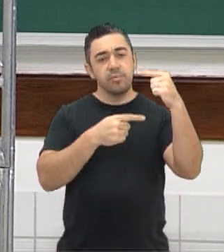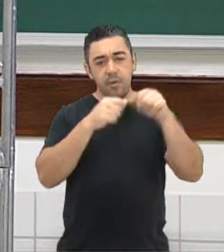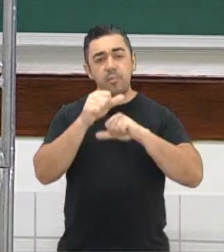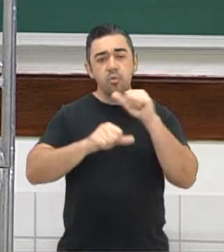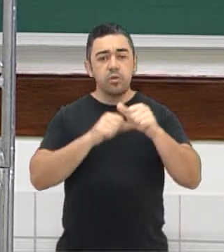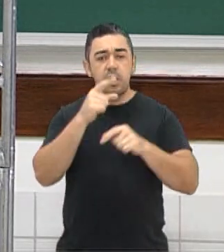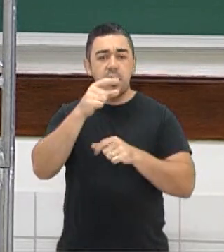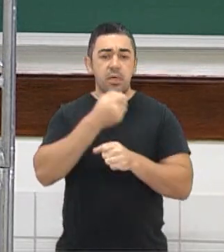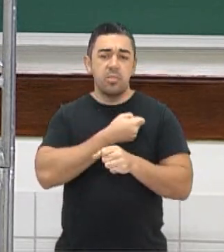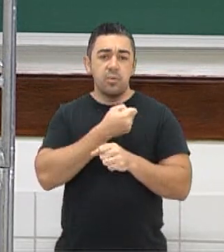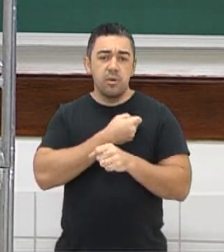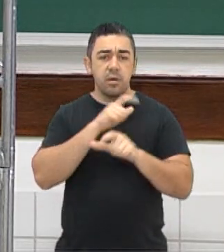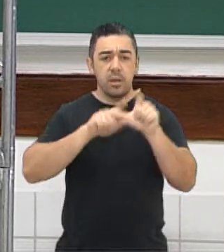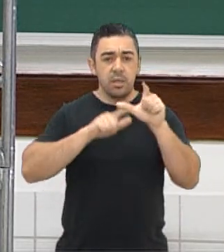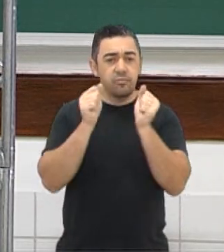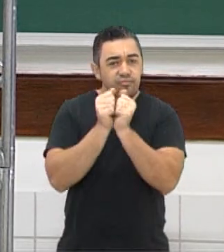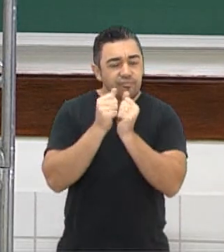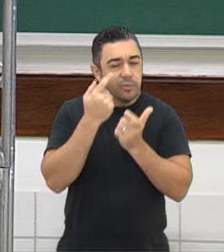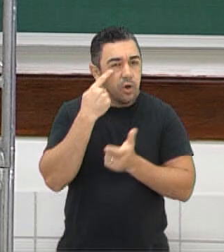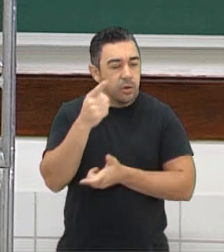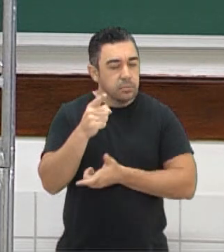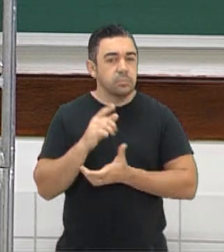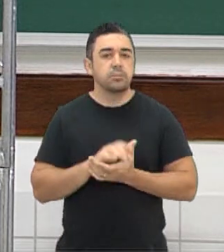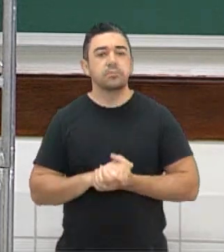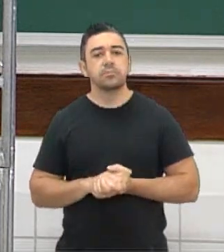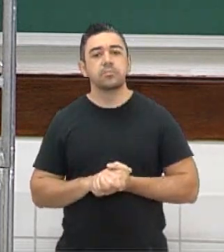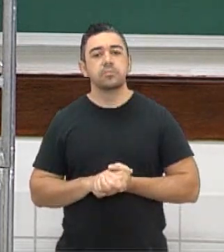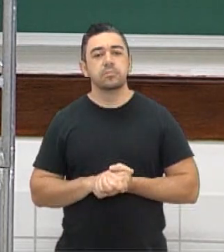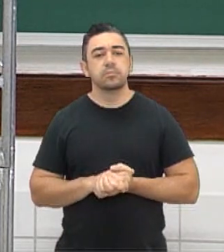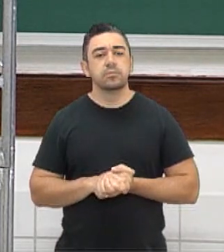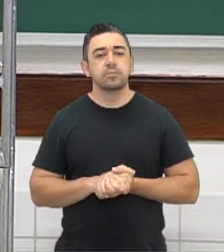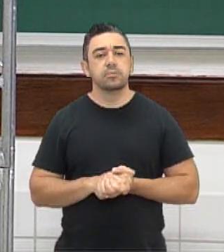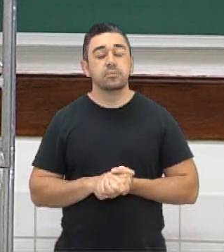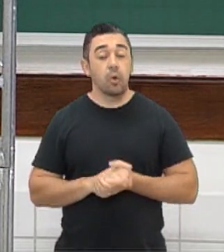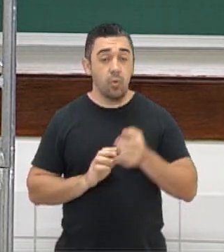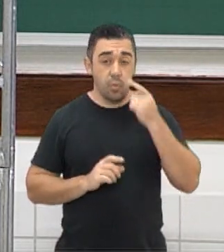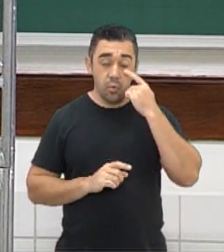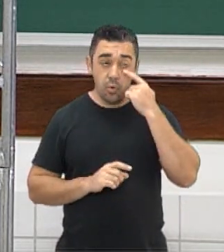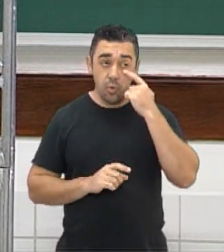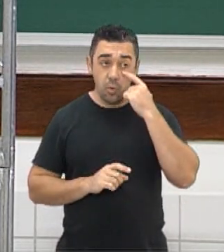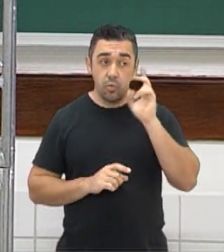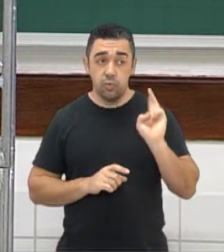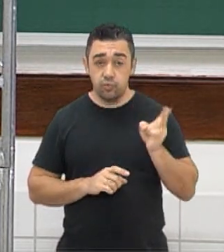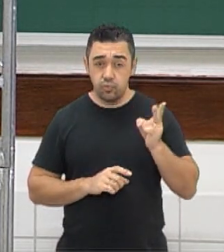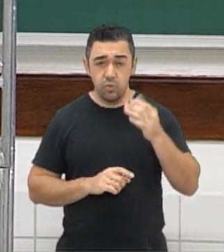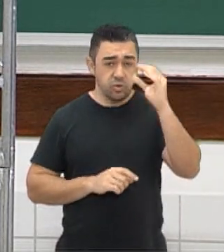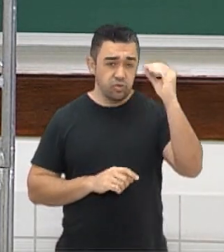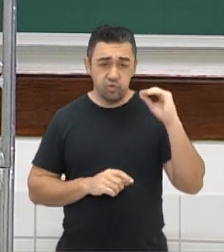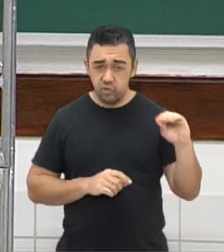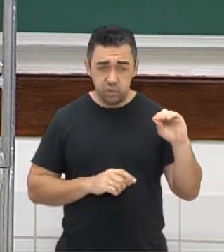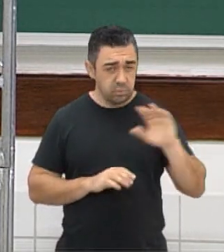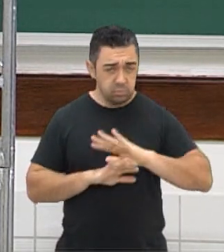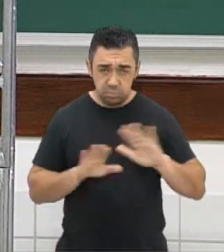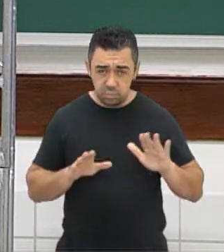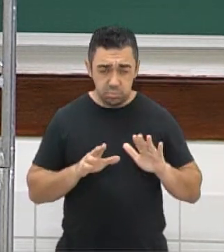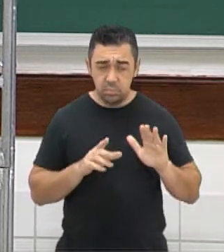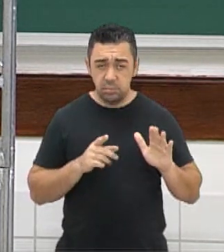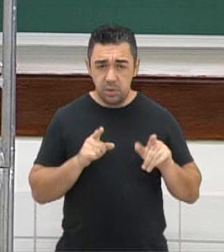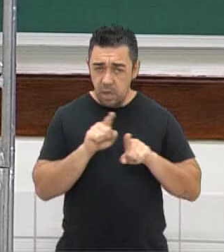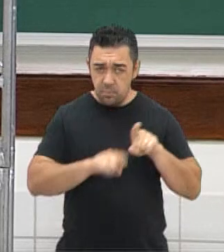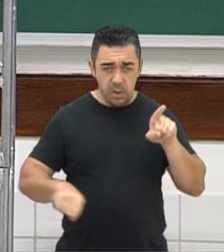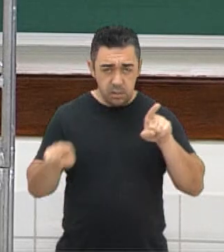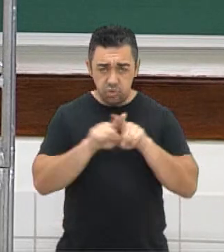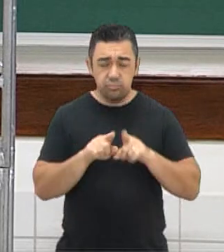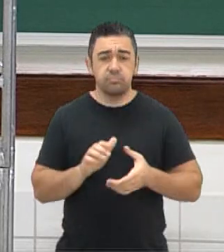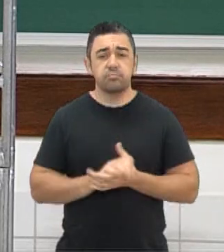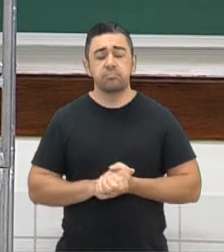estão dentro do parênteses. Então, vamos voltar aqui no quadro. Como esse, por enquanto, eu só vou tirar do parênteses, eu vou repetir.